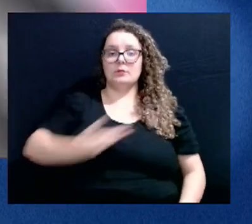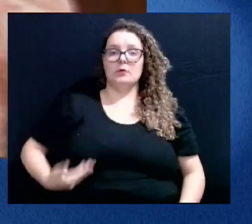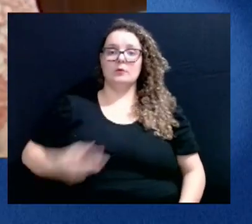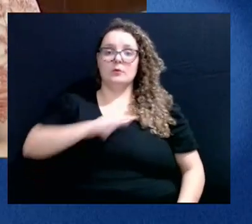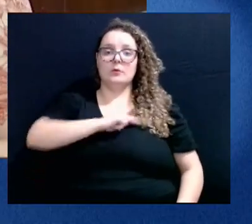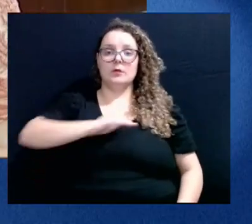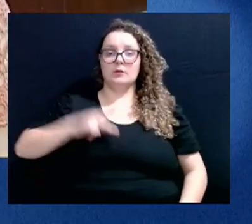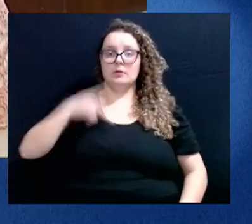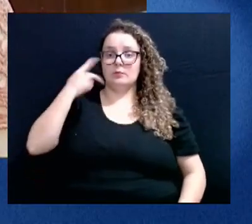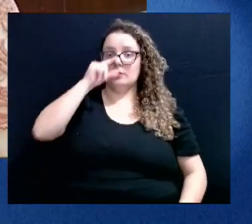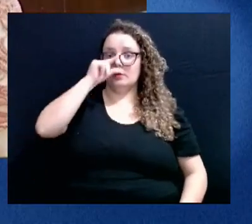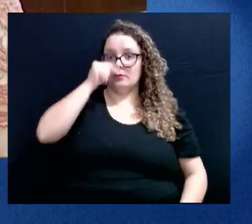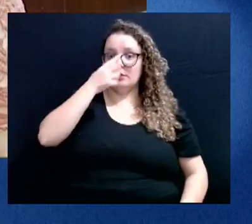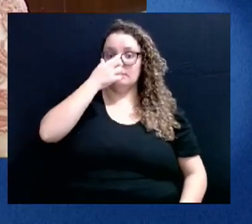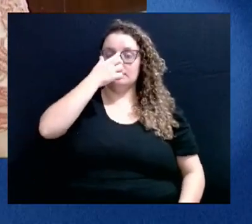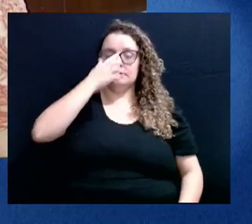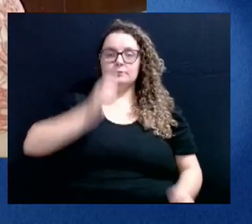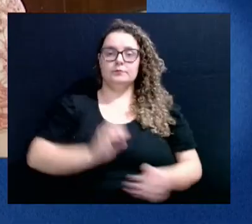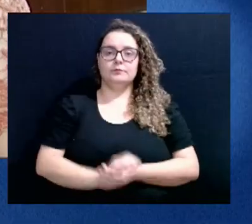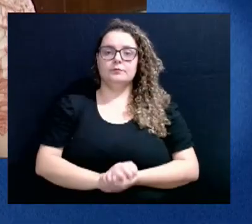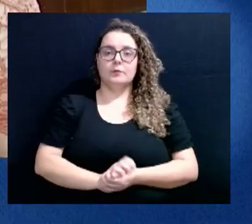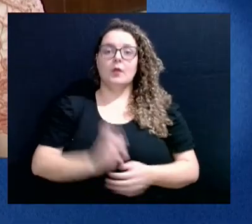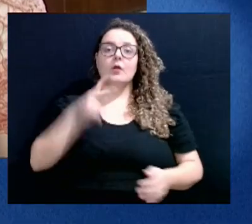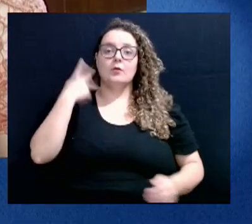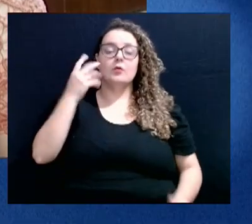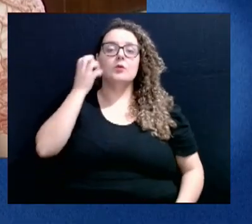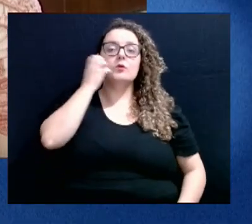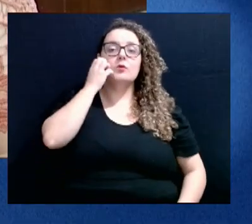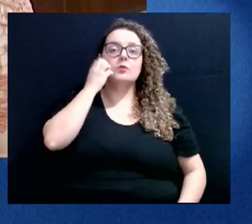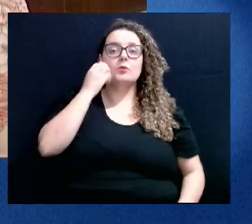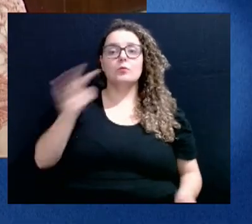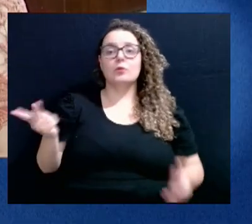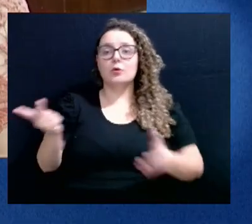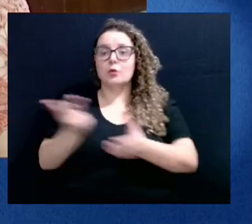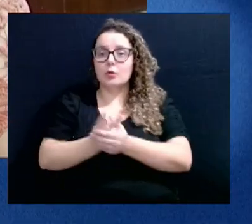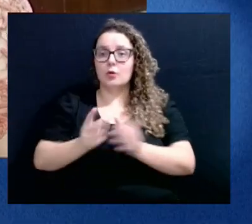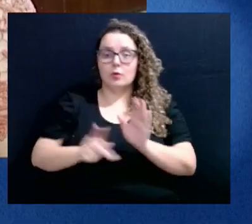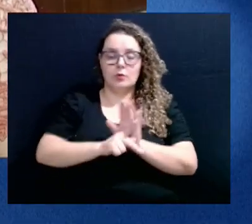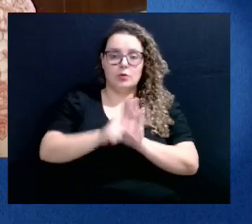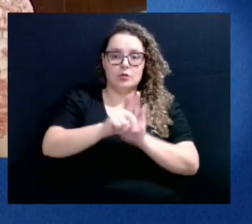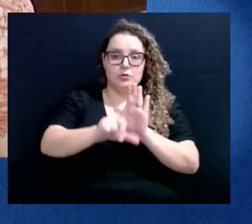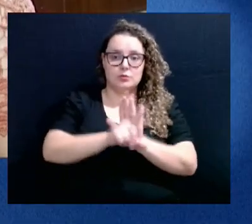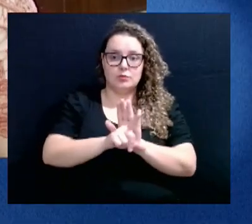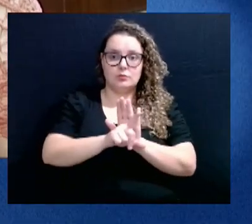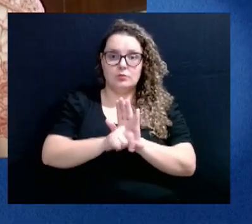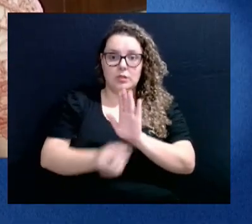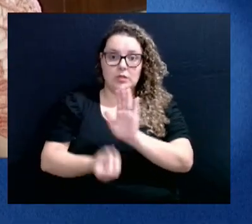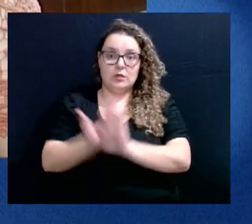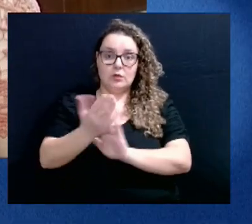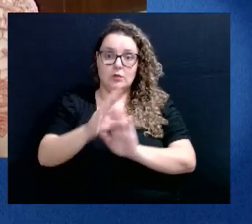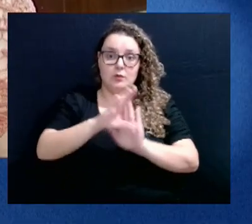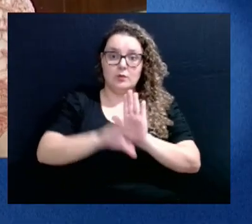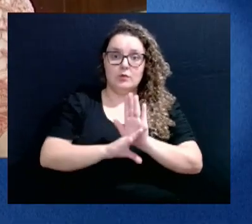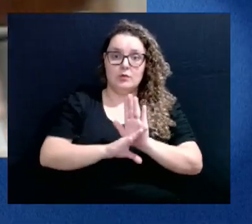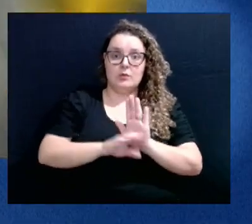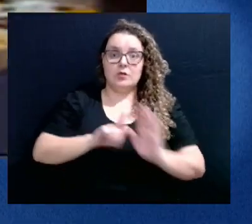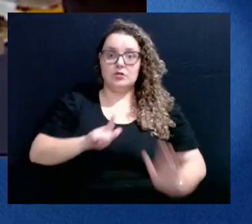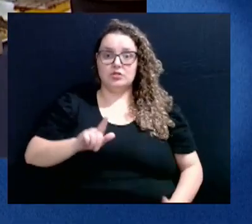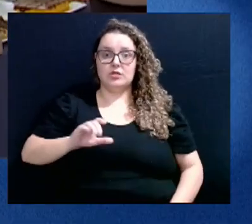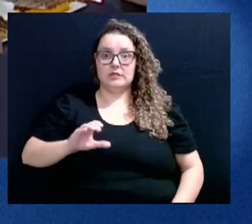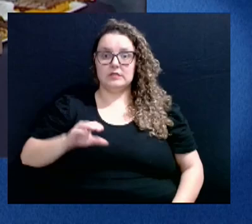Salvetti. Vereador Igor Diego protocola projeto de lei para criar o programa GCM Moradia